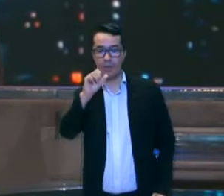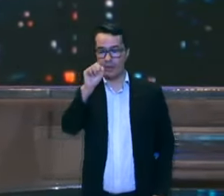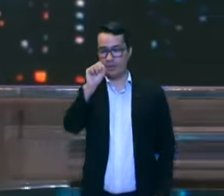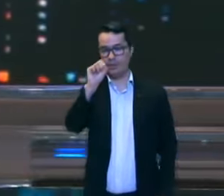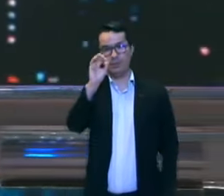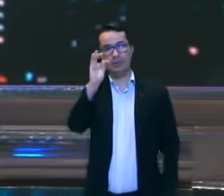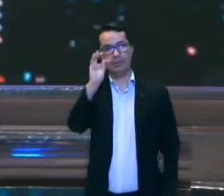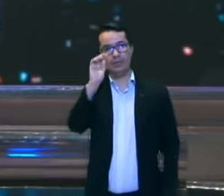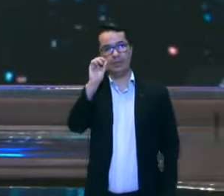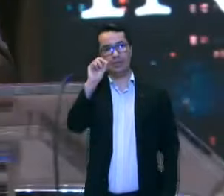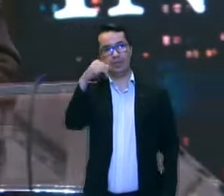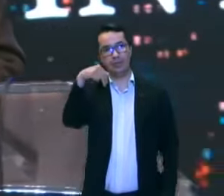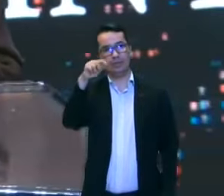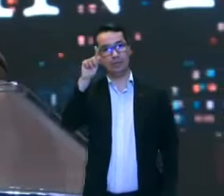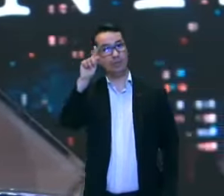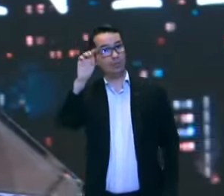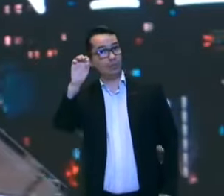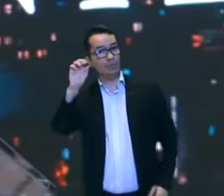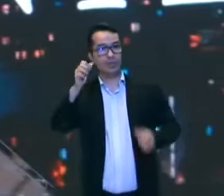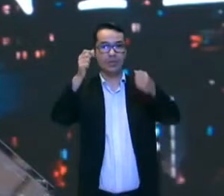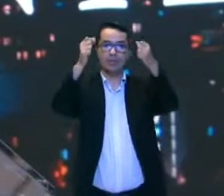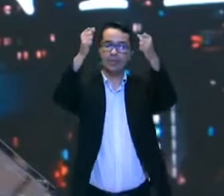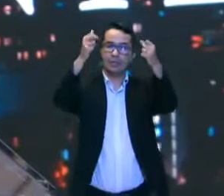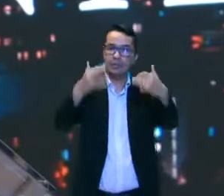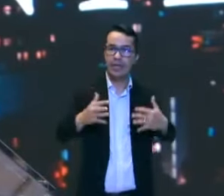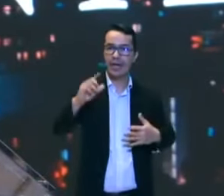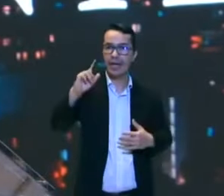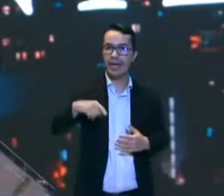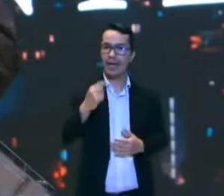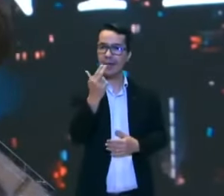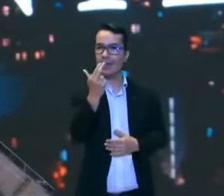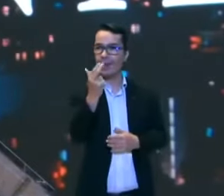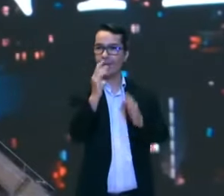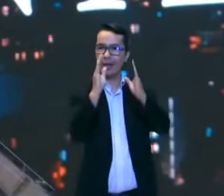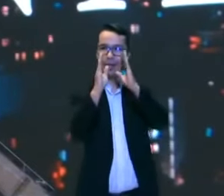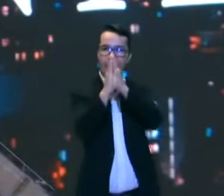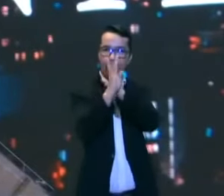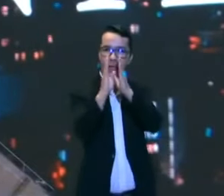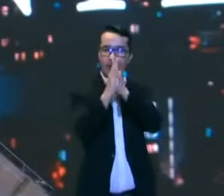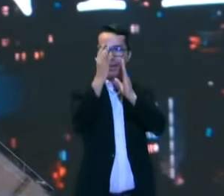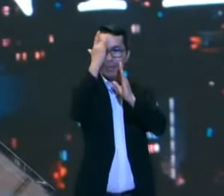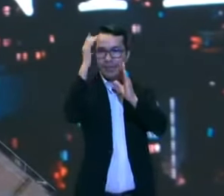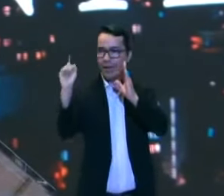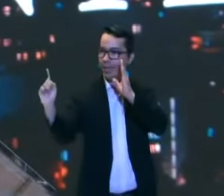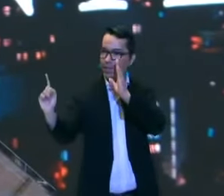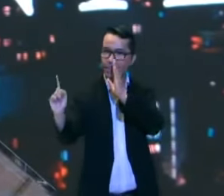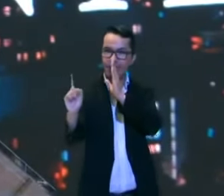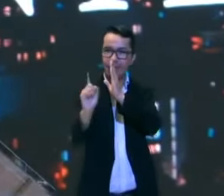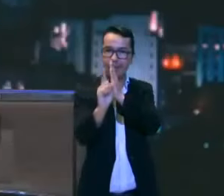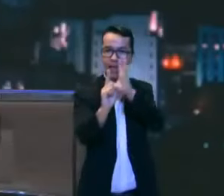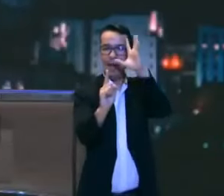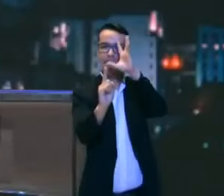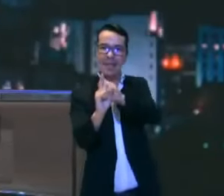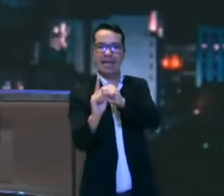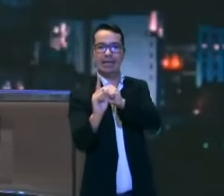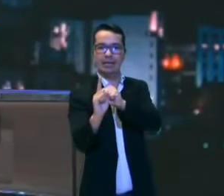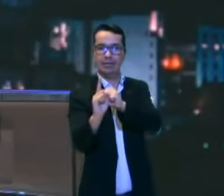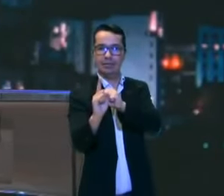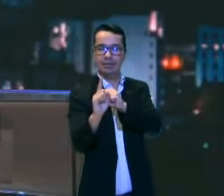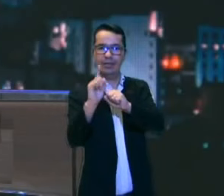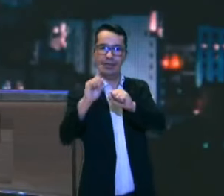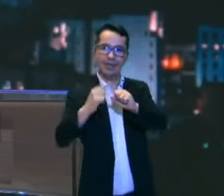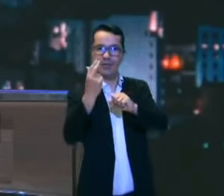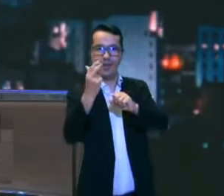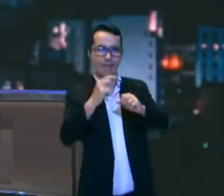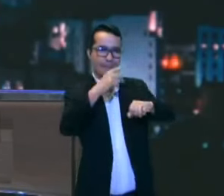tropeço. A palavra é metodeia, método. É o método que usa para apanhar o